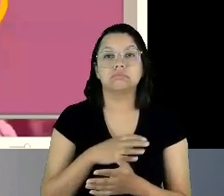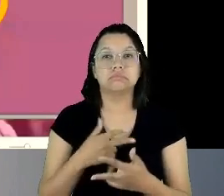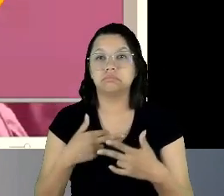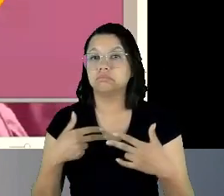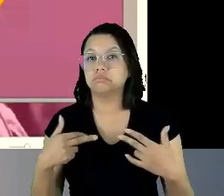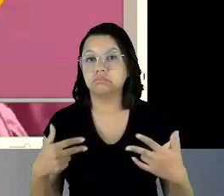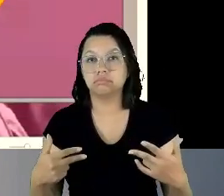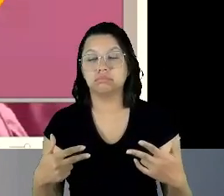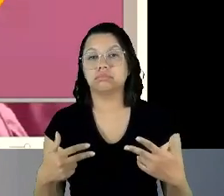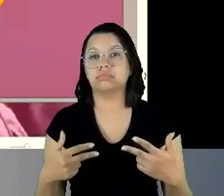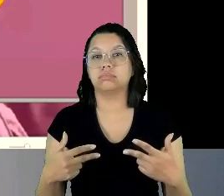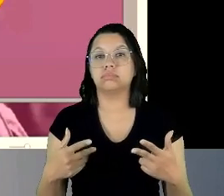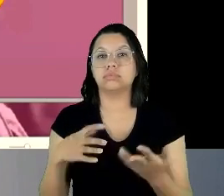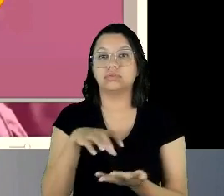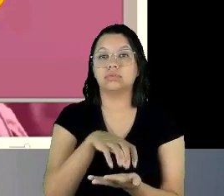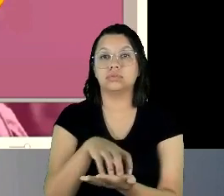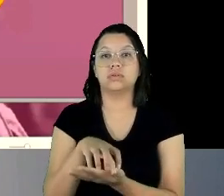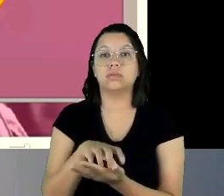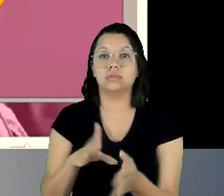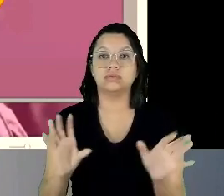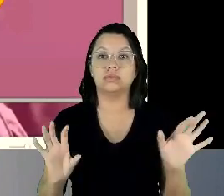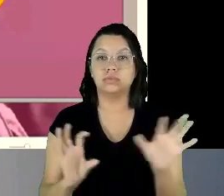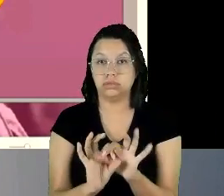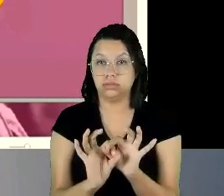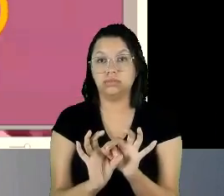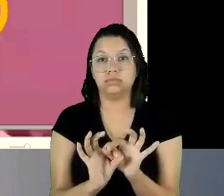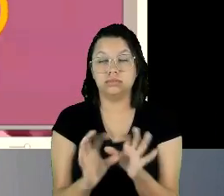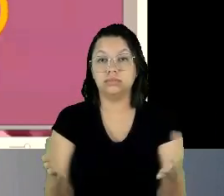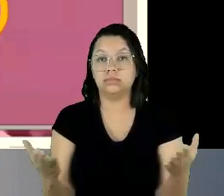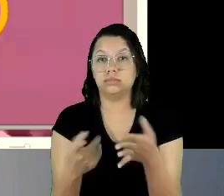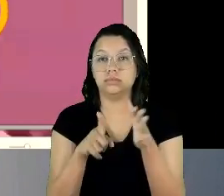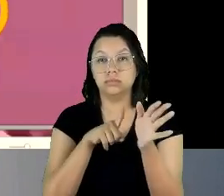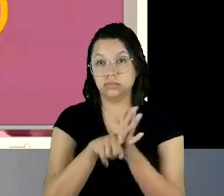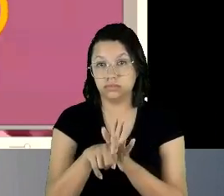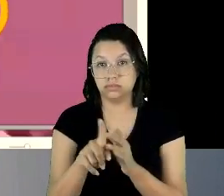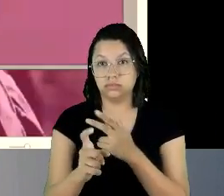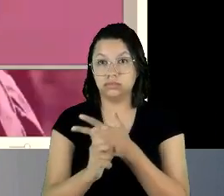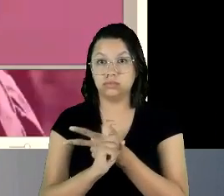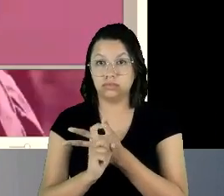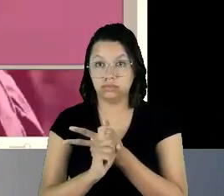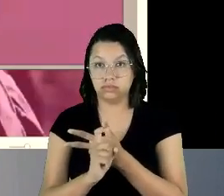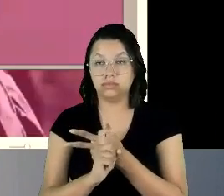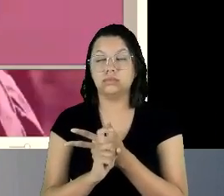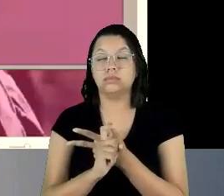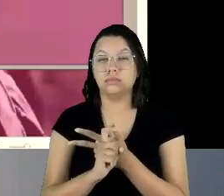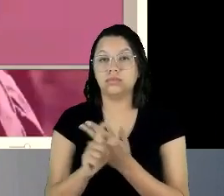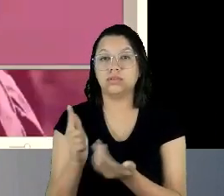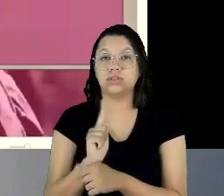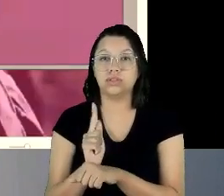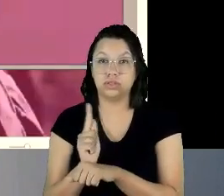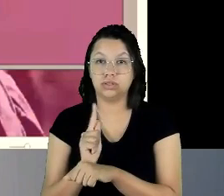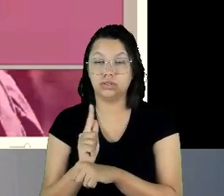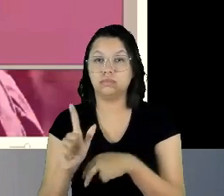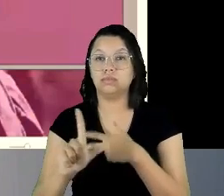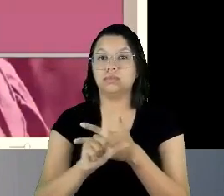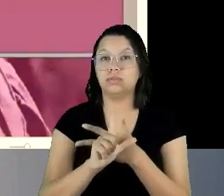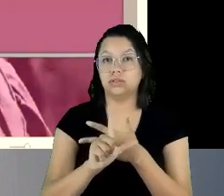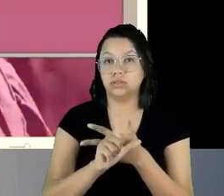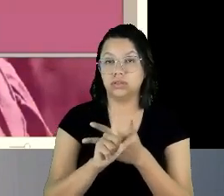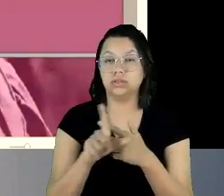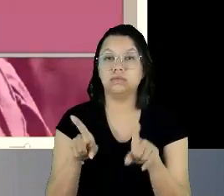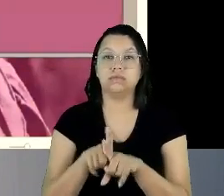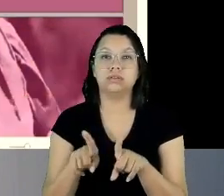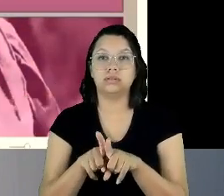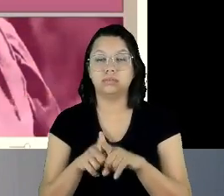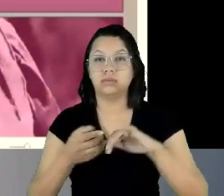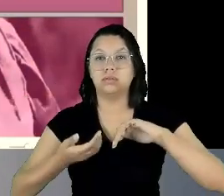série de órgãos que estão conectados a essa questão no executivo, na gestão e no legislativo também,